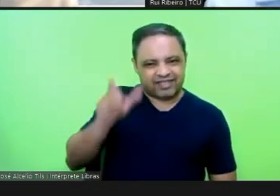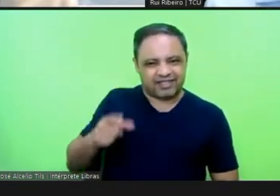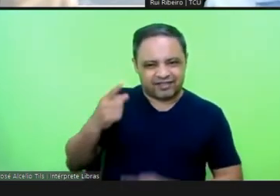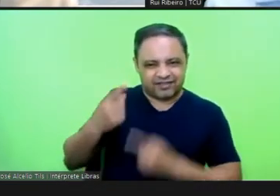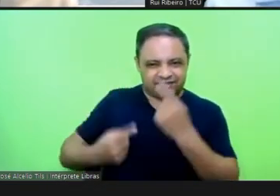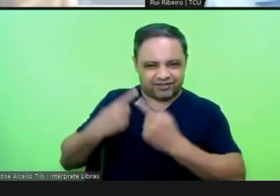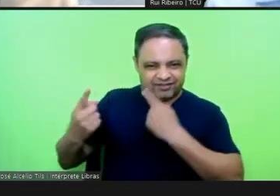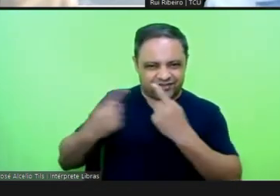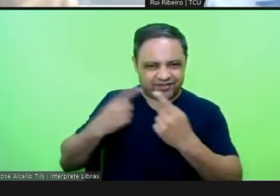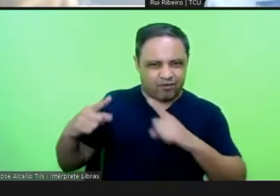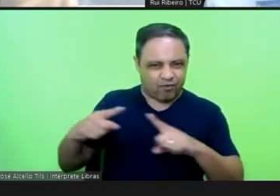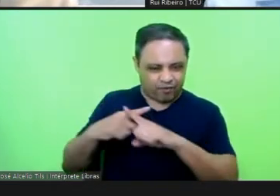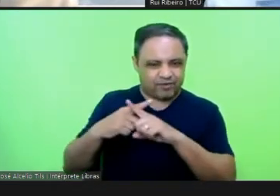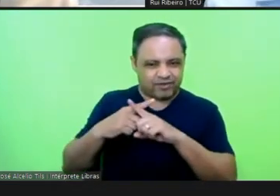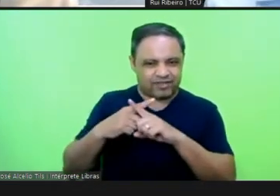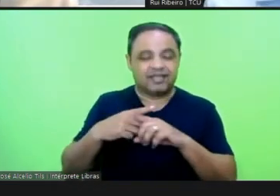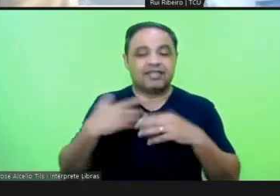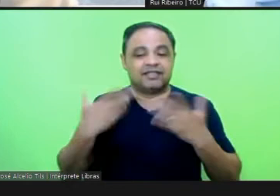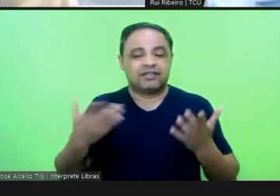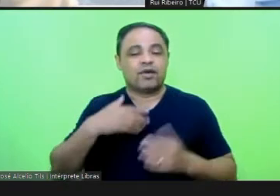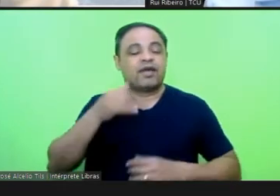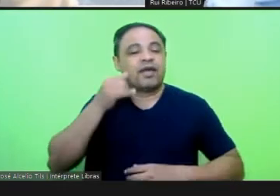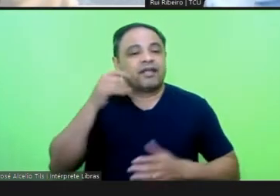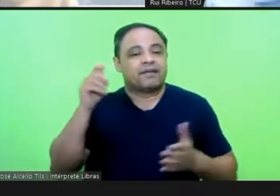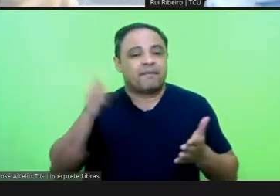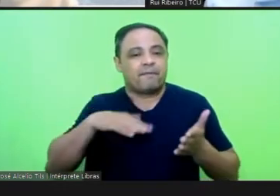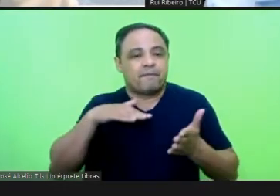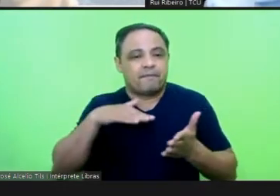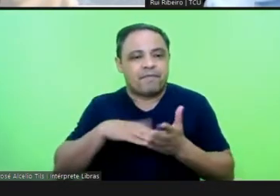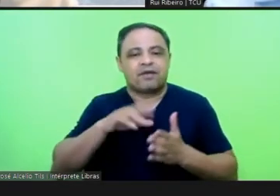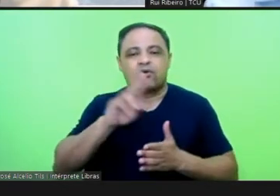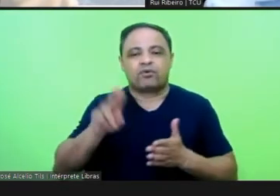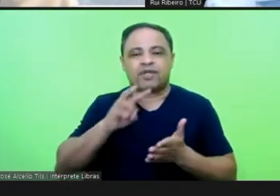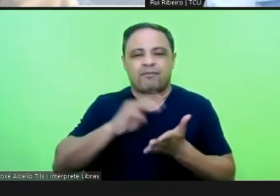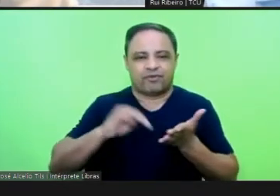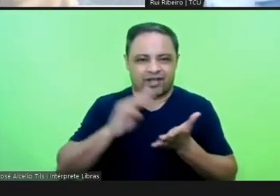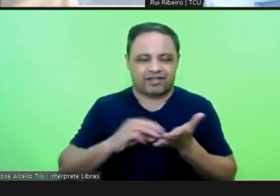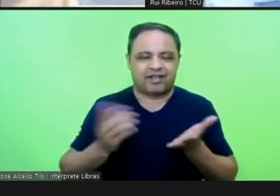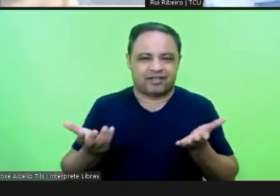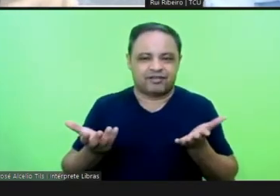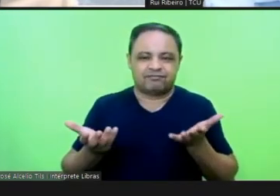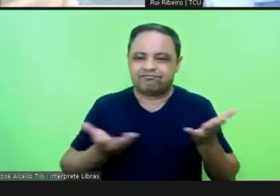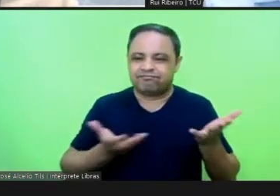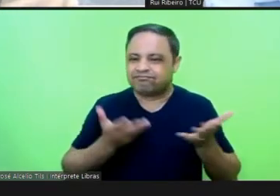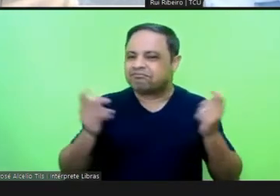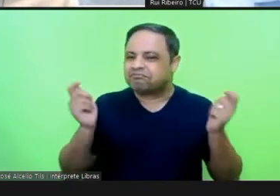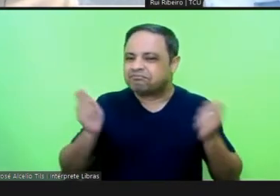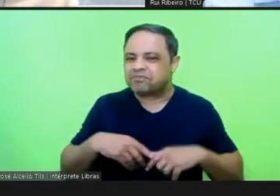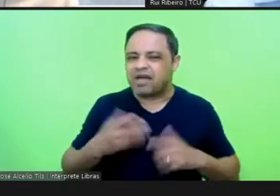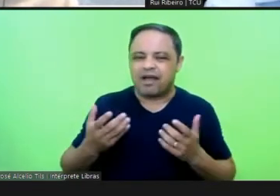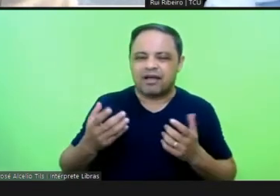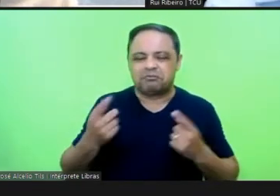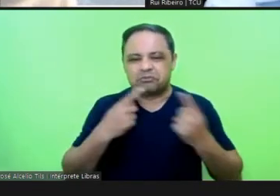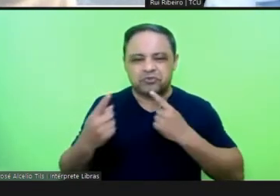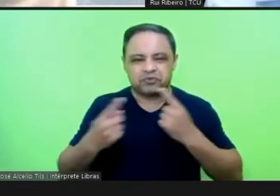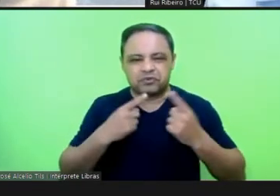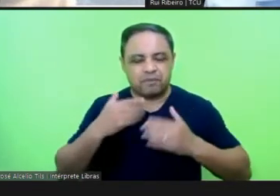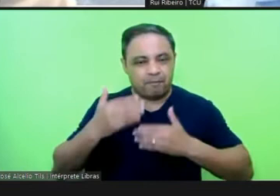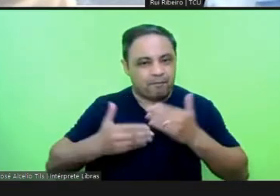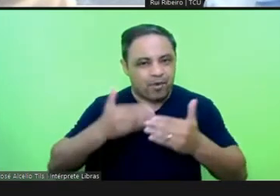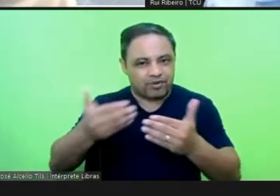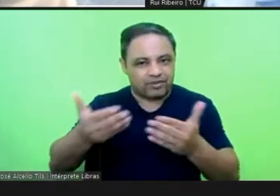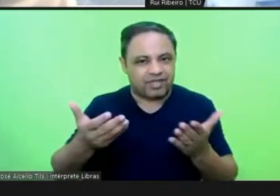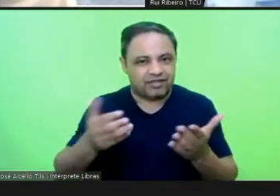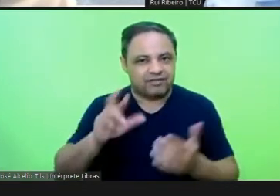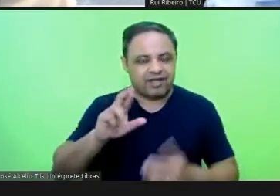competitivo as impede de utilizar a modalidade? O diálogo seria um processo de